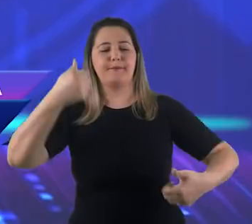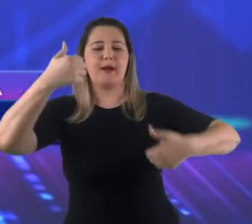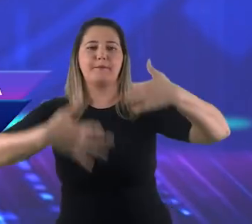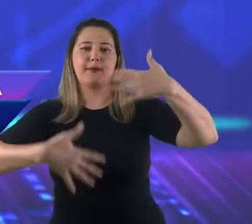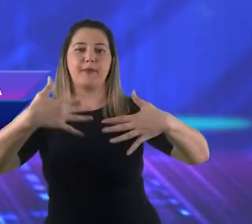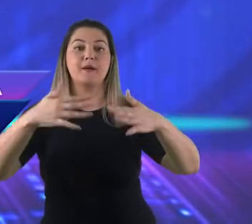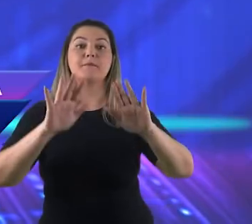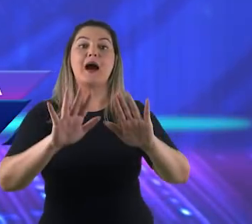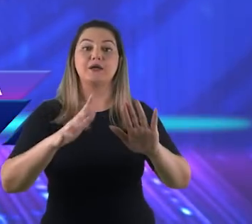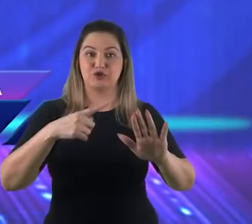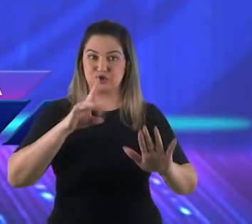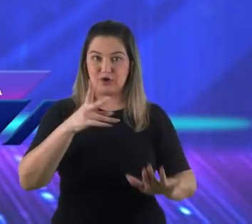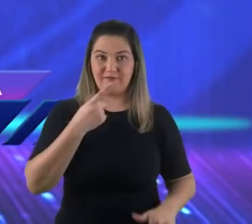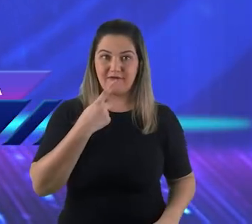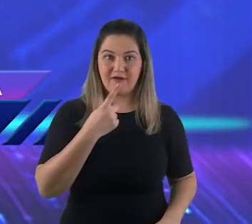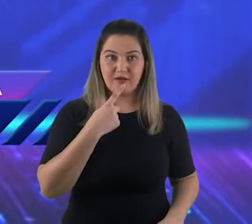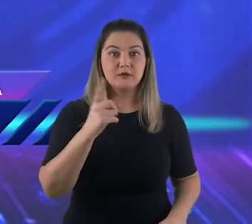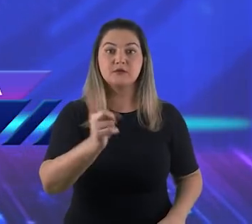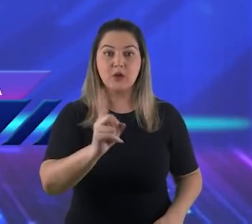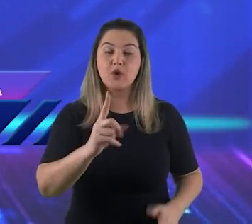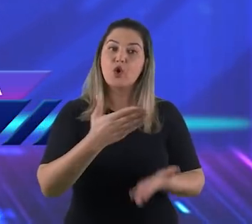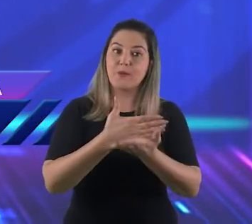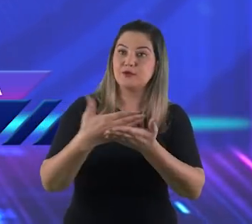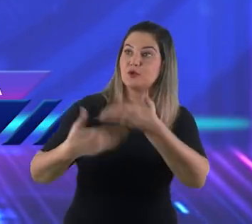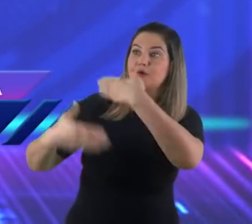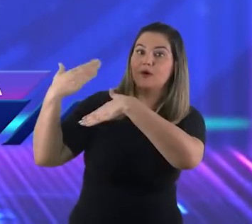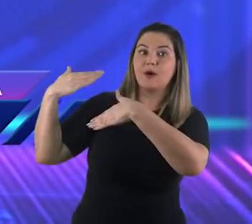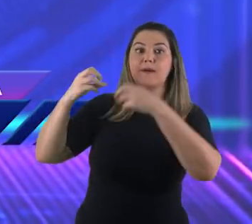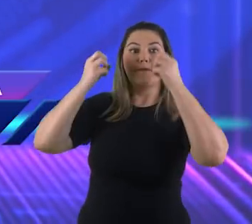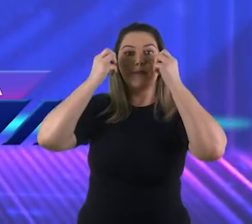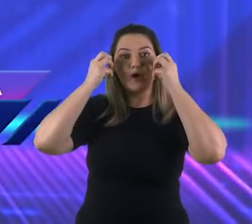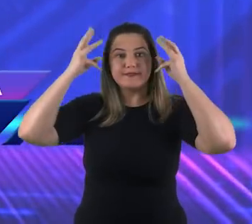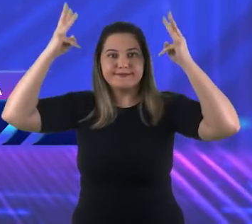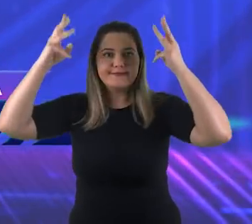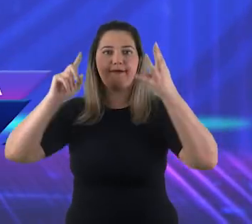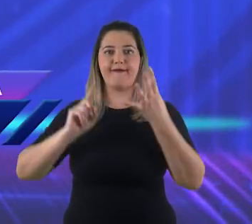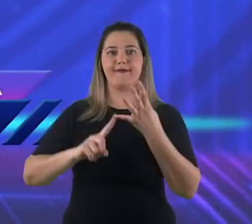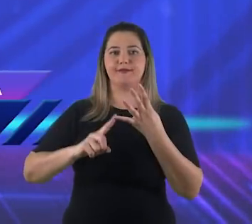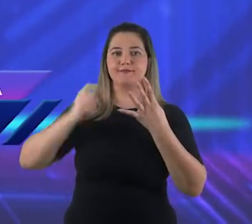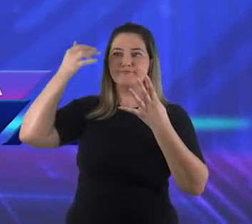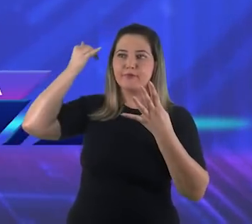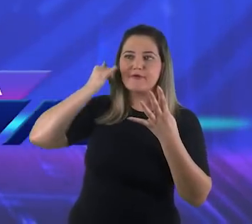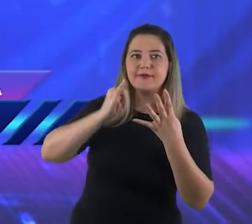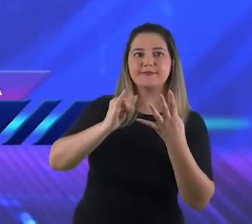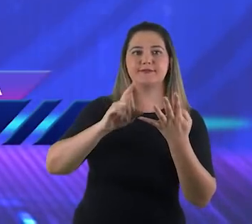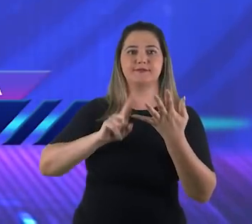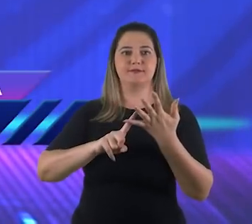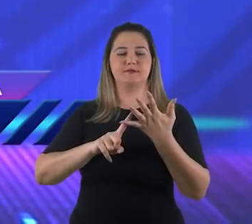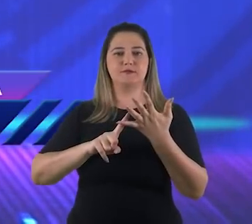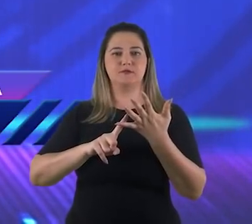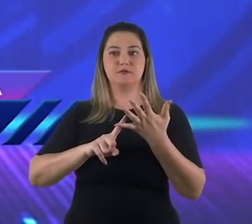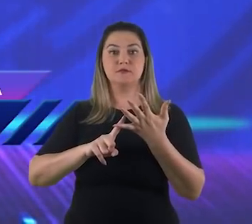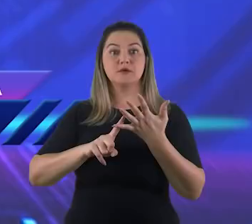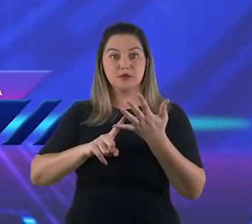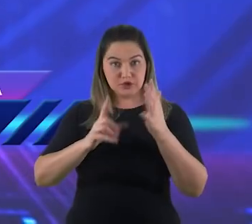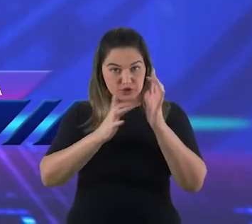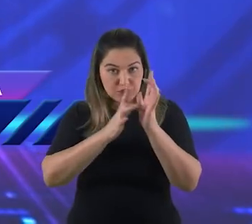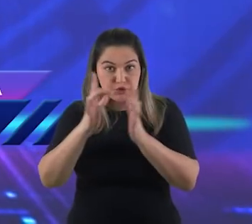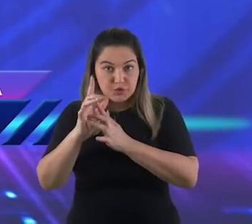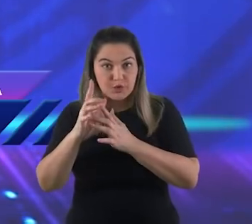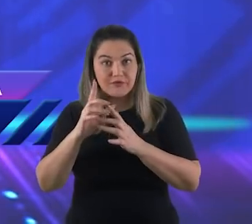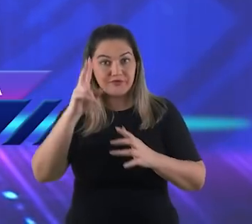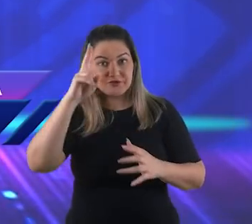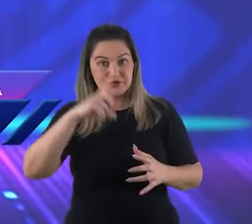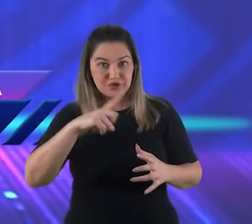sobre os textos que já estavam escritos. Ele começou em Moisés, passou pelos profetas, e assim ele